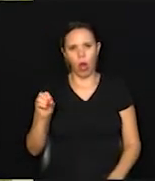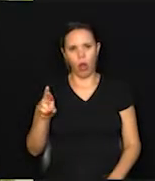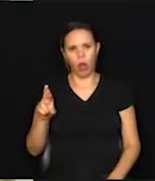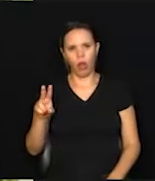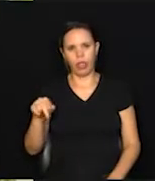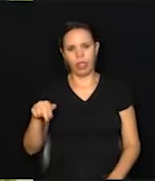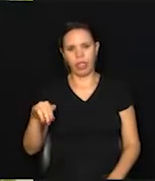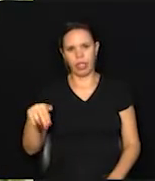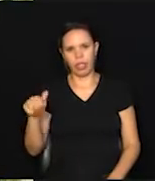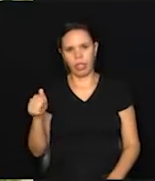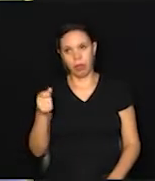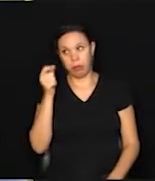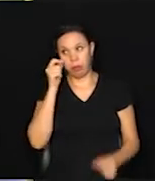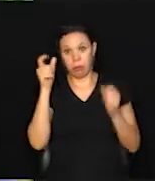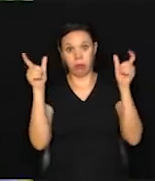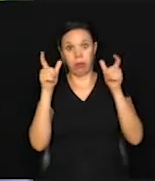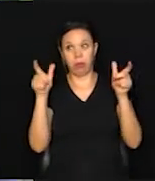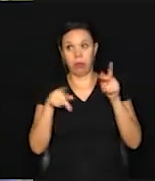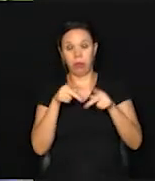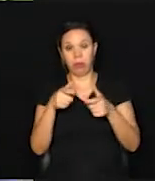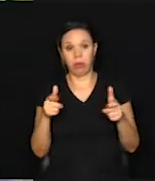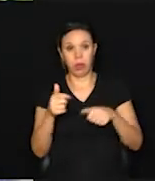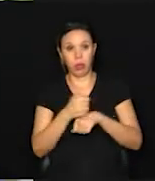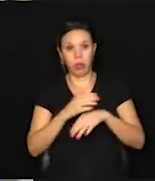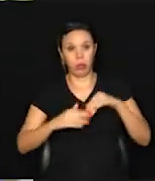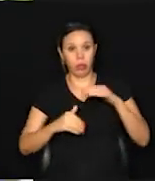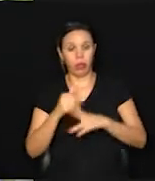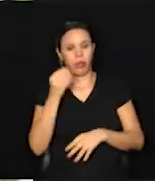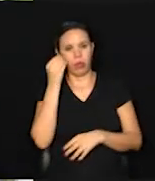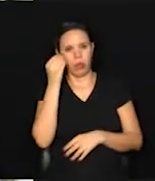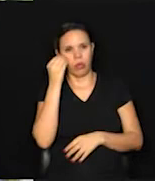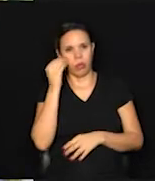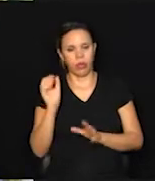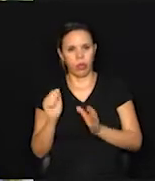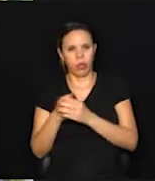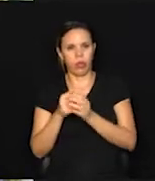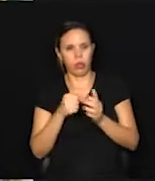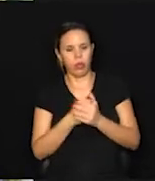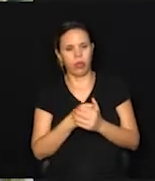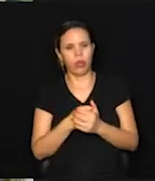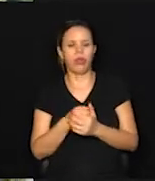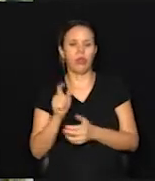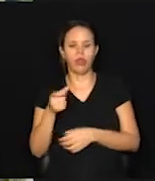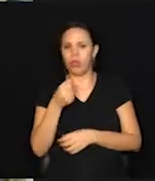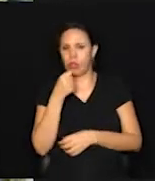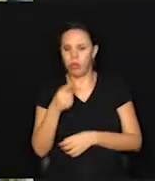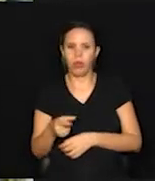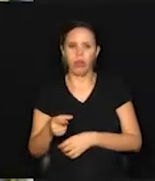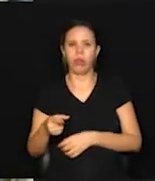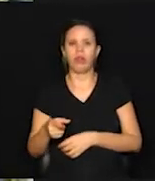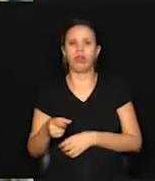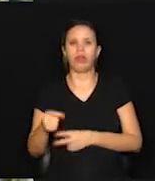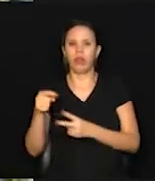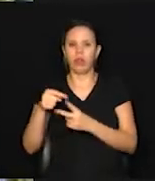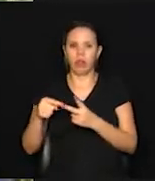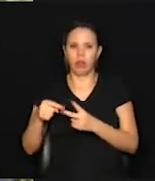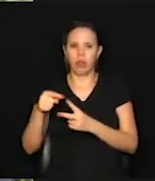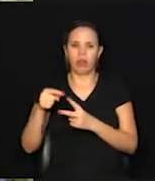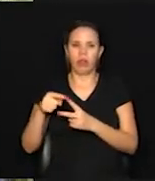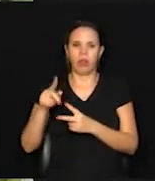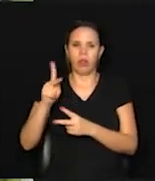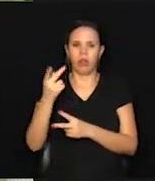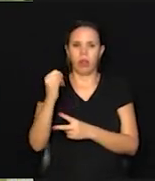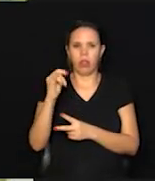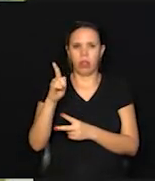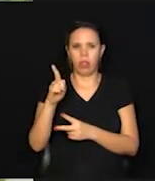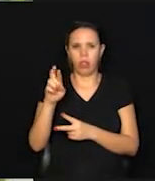que hoje está em todos os jornais, de profissionais que fizeram testes clandestinos com a cloroquina, a hidroxicloroquina, colocando os pacientes para inalar, para